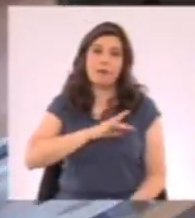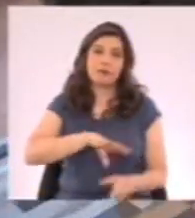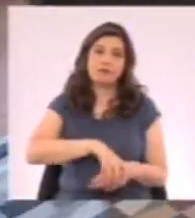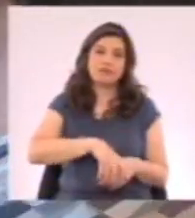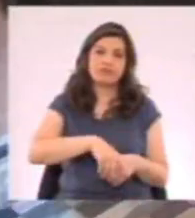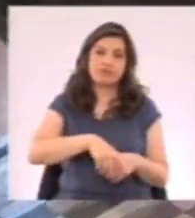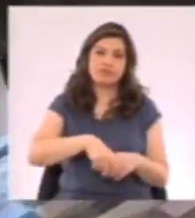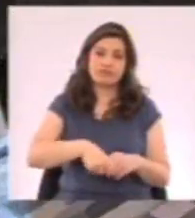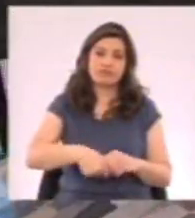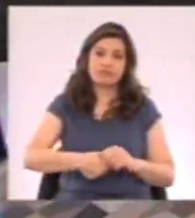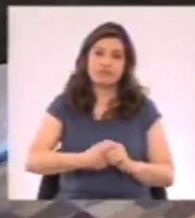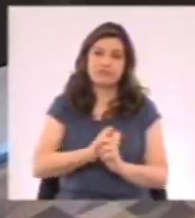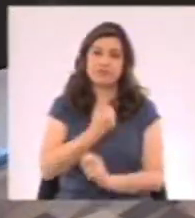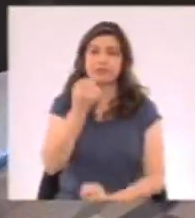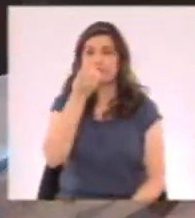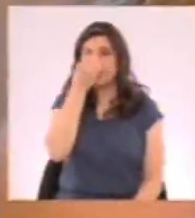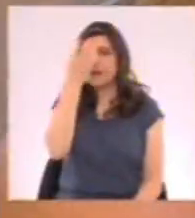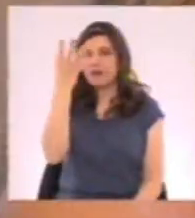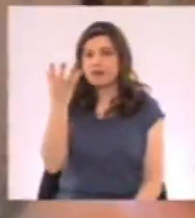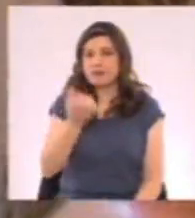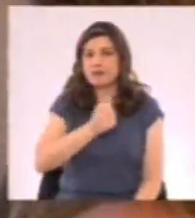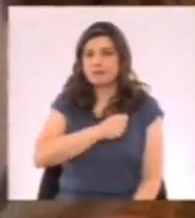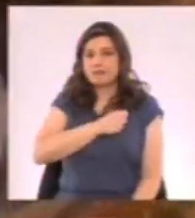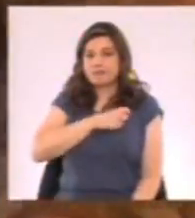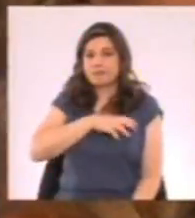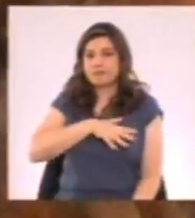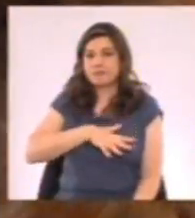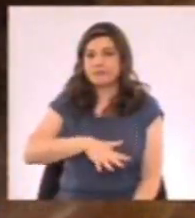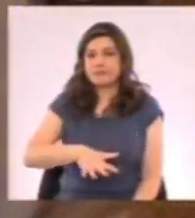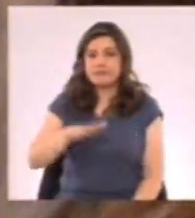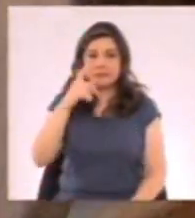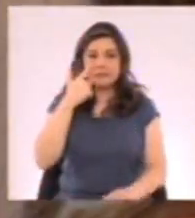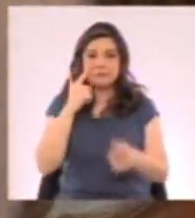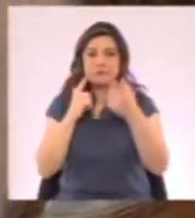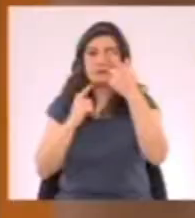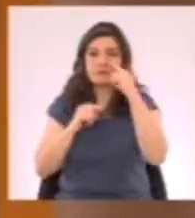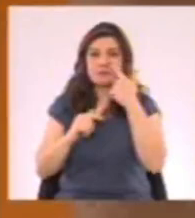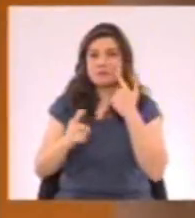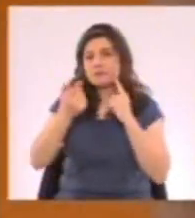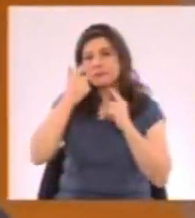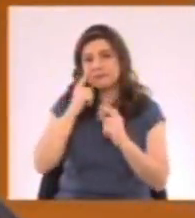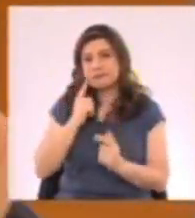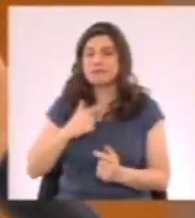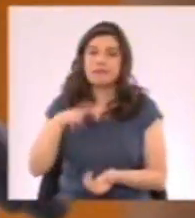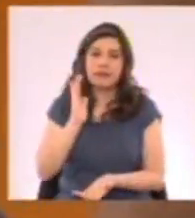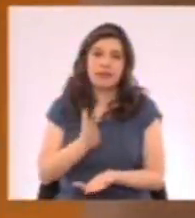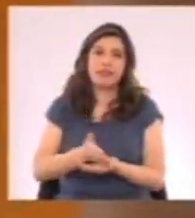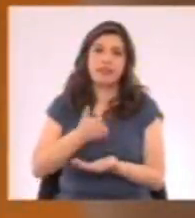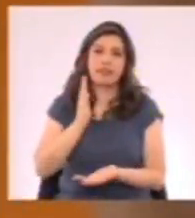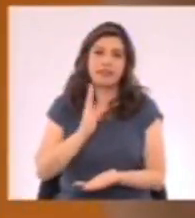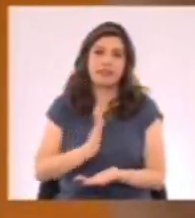Rosa sangue ao peito, lágrima que deito sem